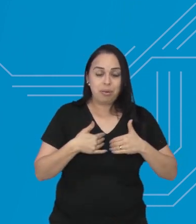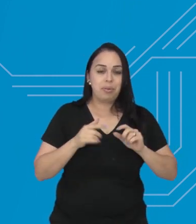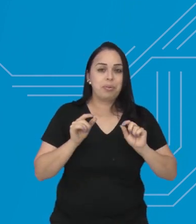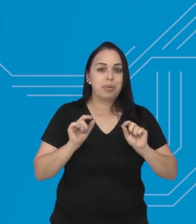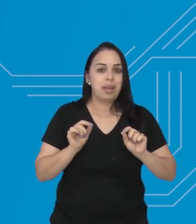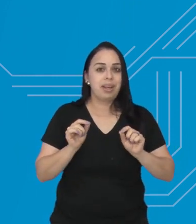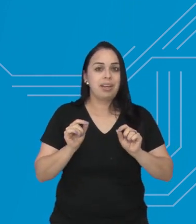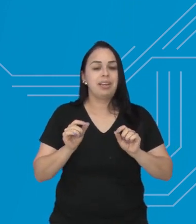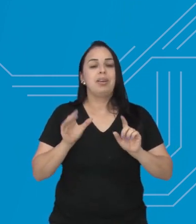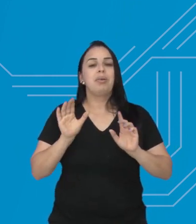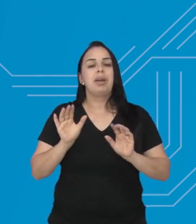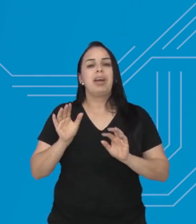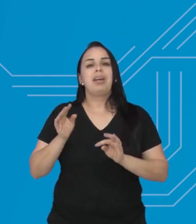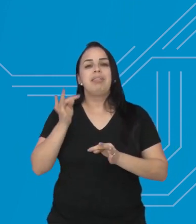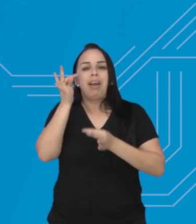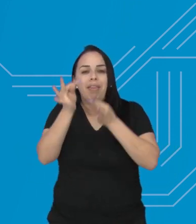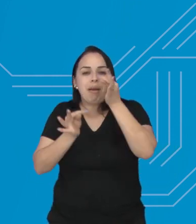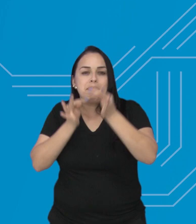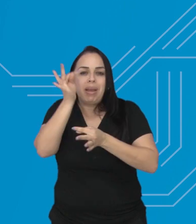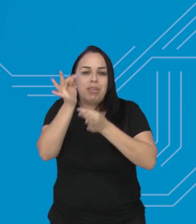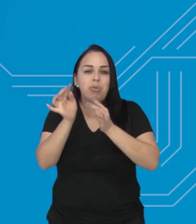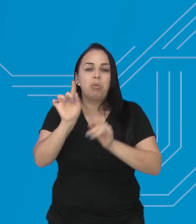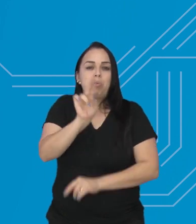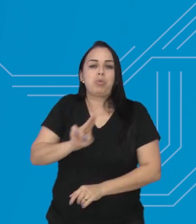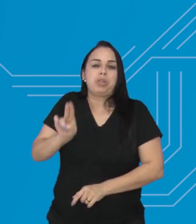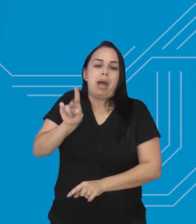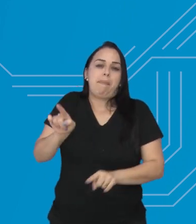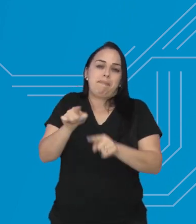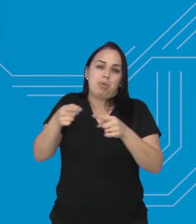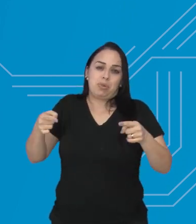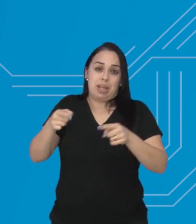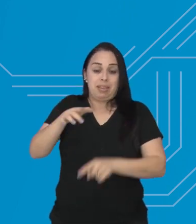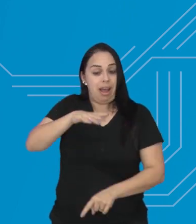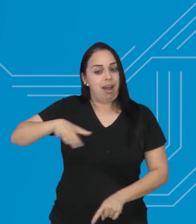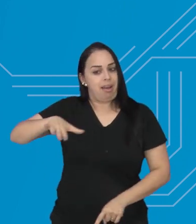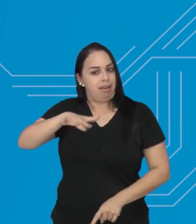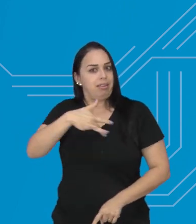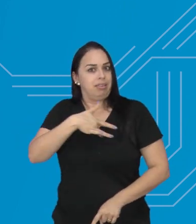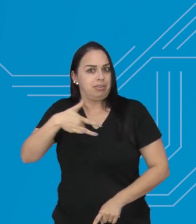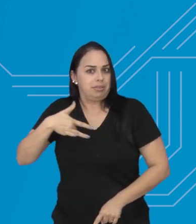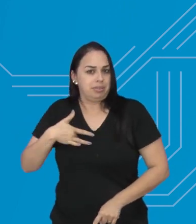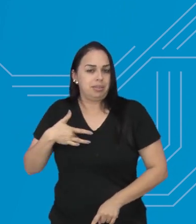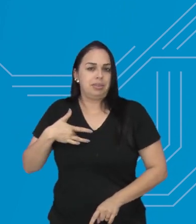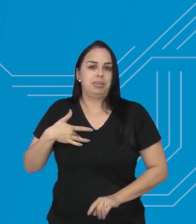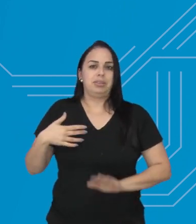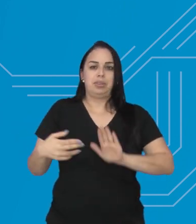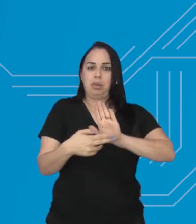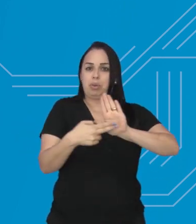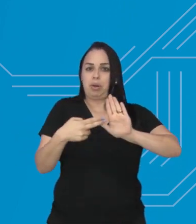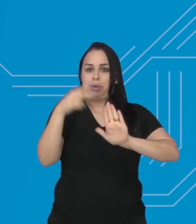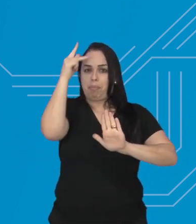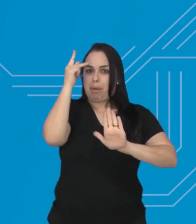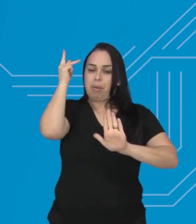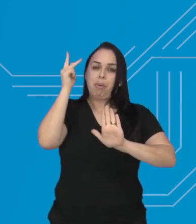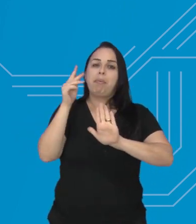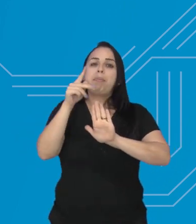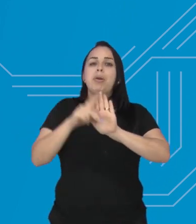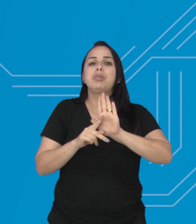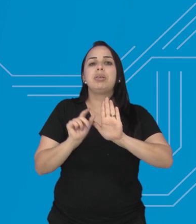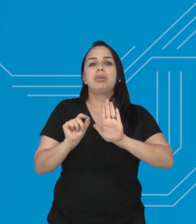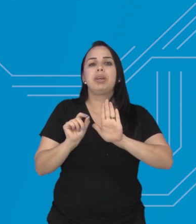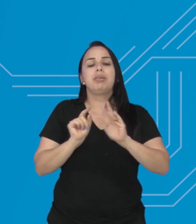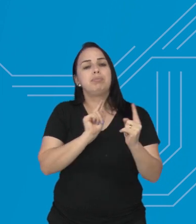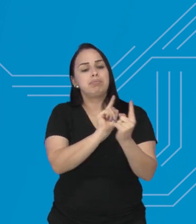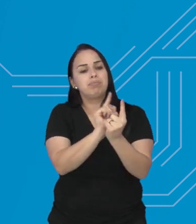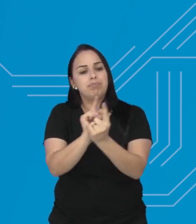para o que inclui sessões de musicoterapia na rede municipal de saúde. De autoria do vereador Fernando Petiti, o